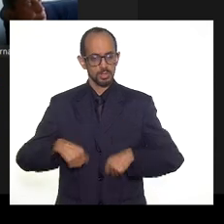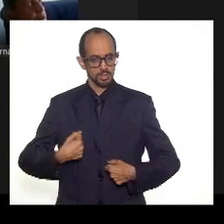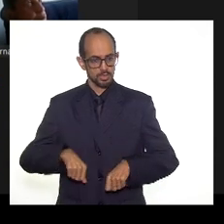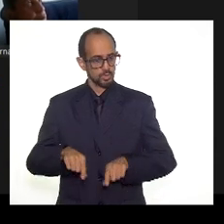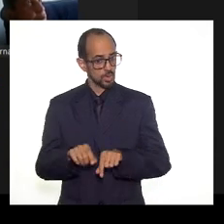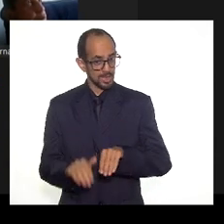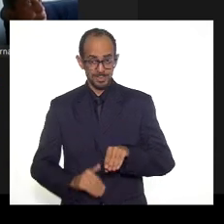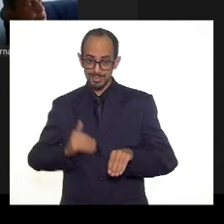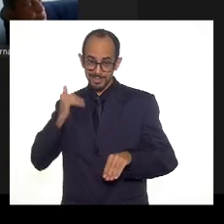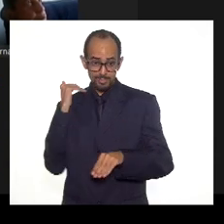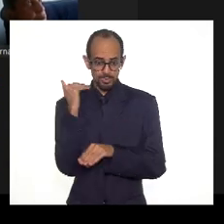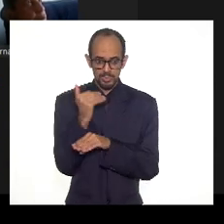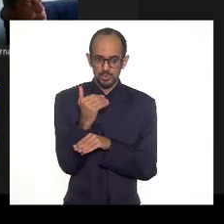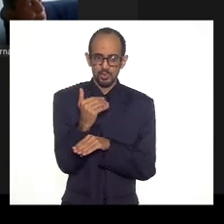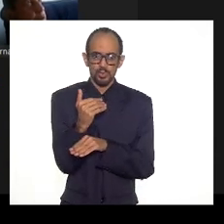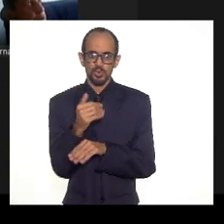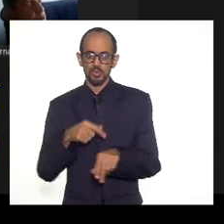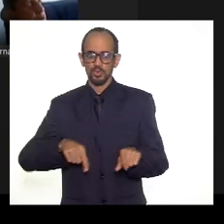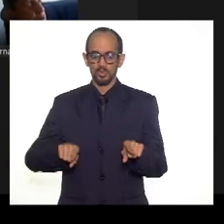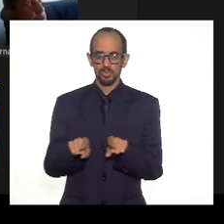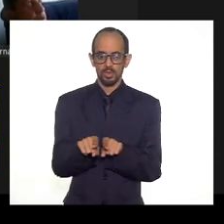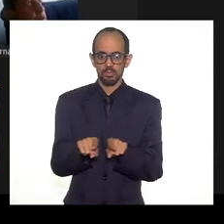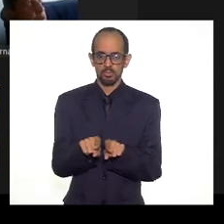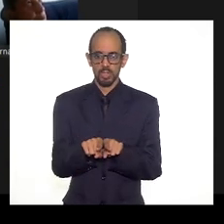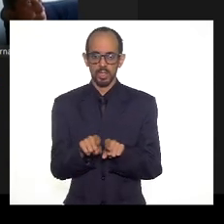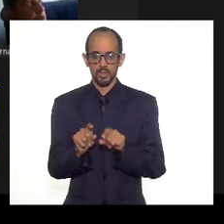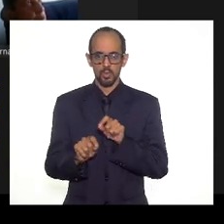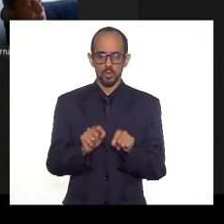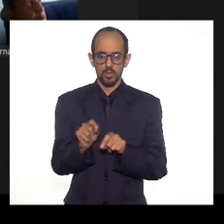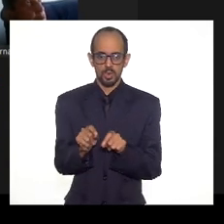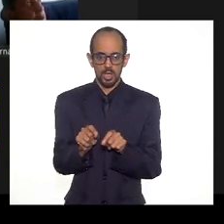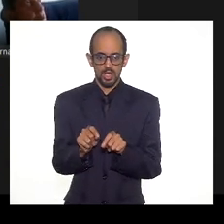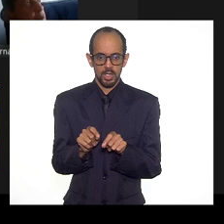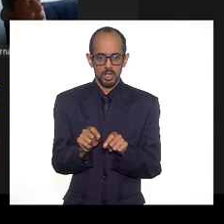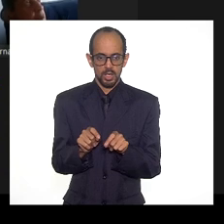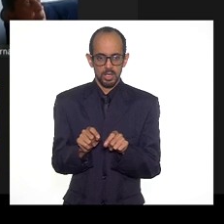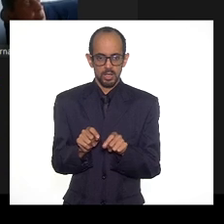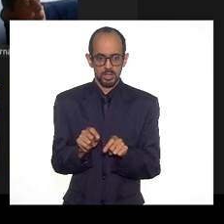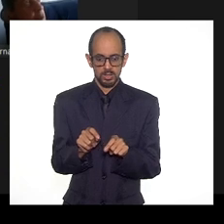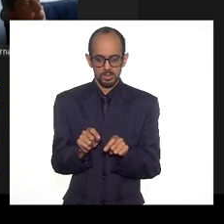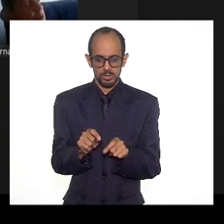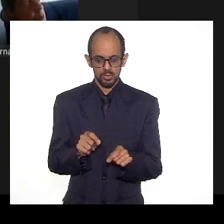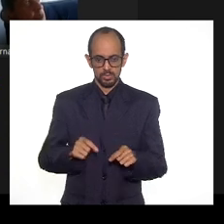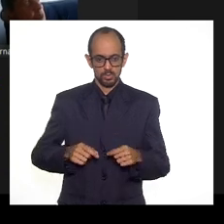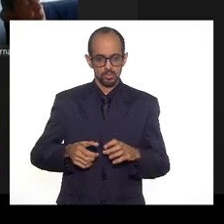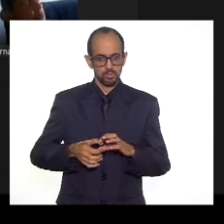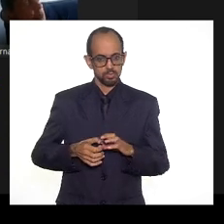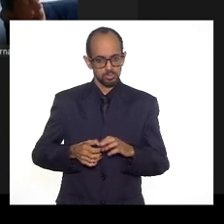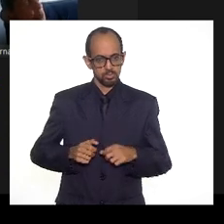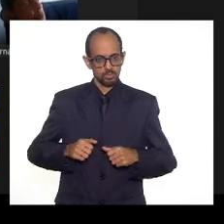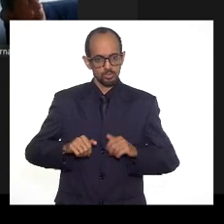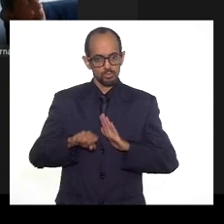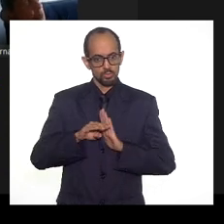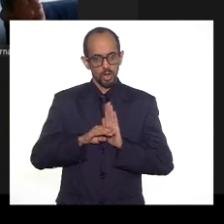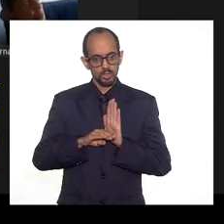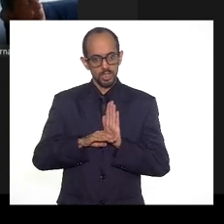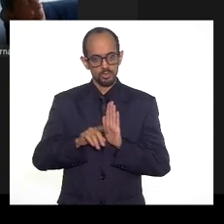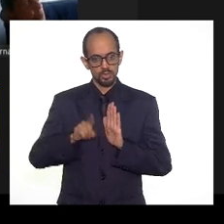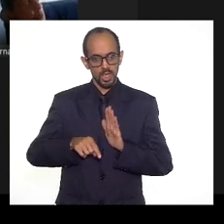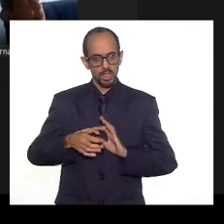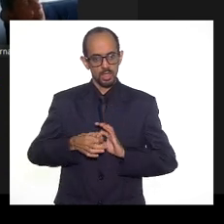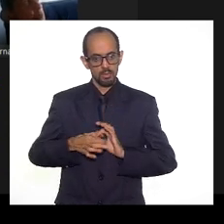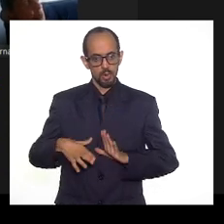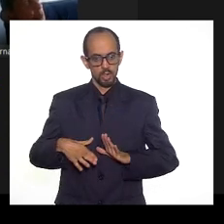acima de tudo e sobretudo, num processo desse que seja democrático, que ouça,